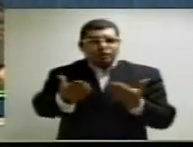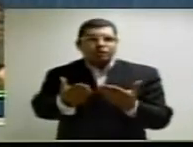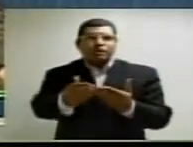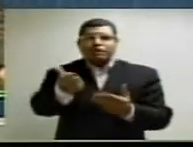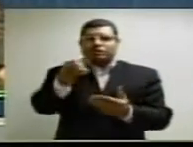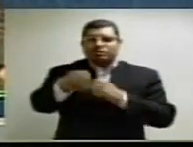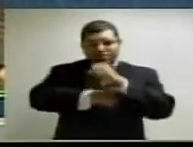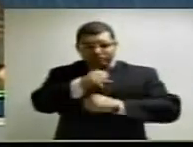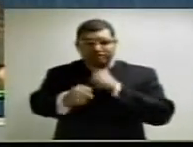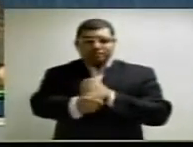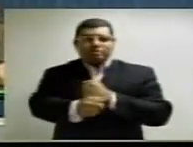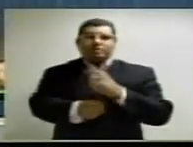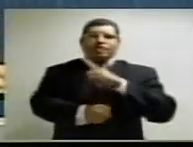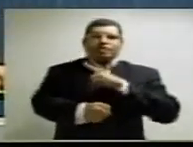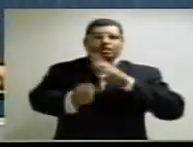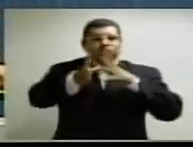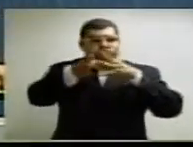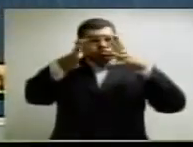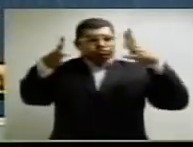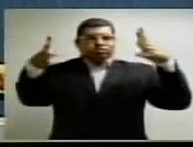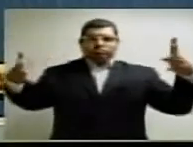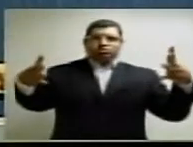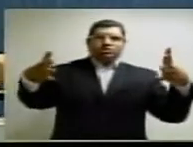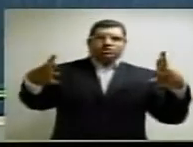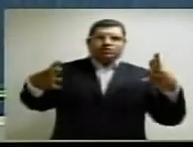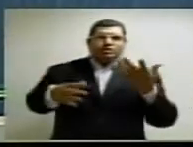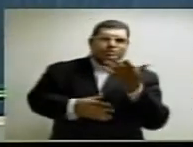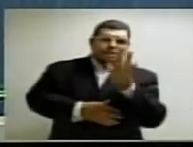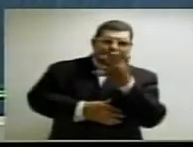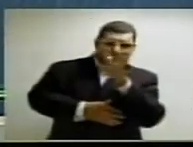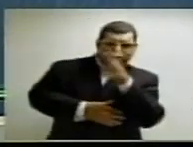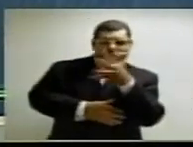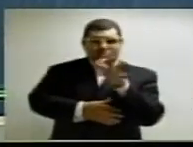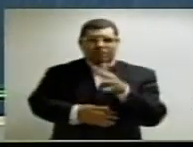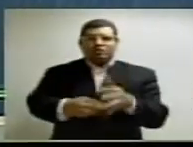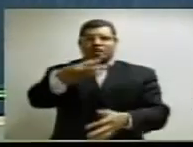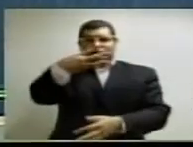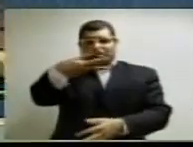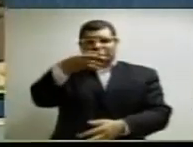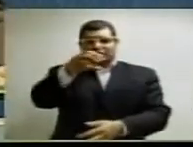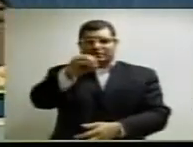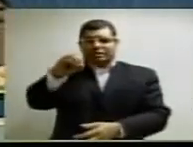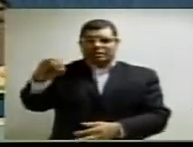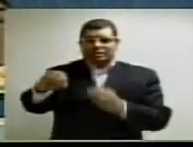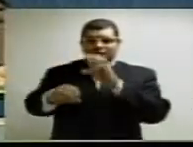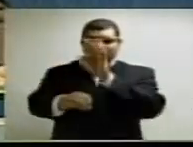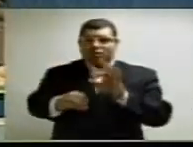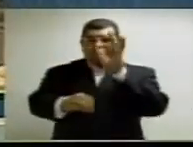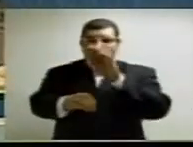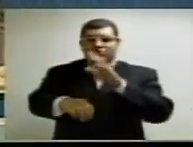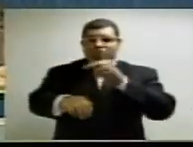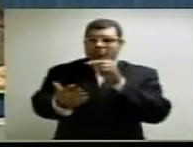em 10 anos teve um crescimento de aproximadamente 300%, na verdade